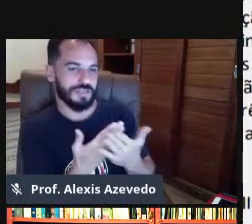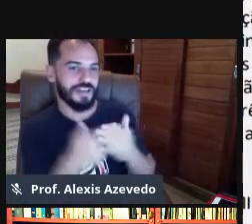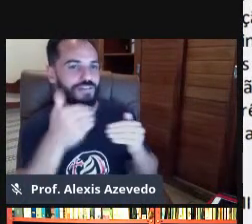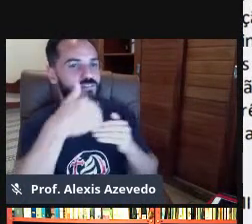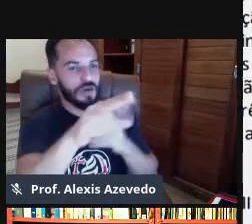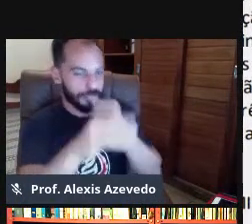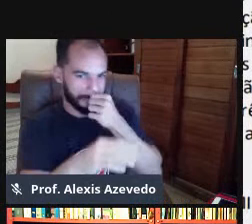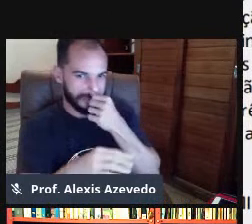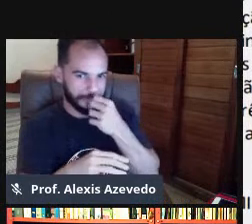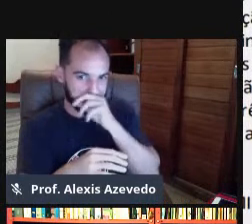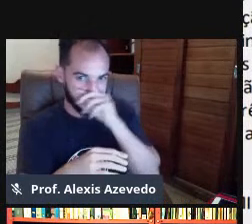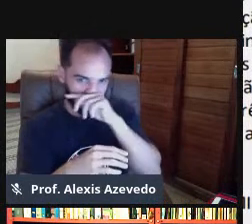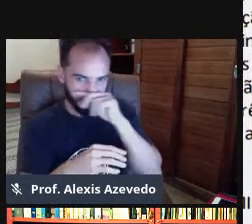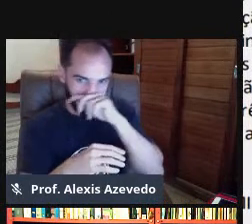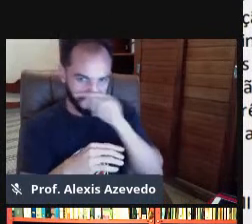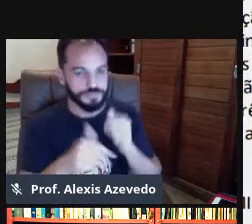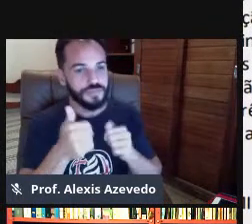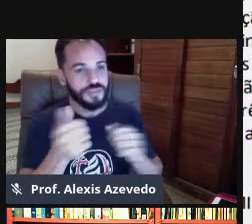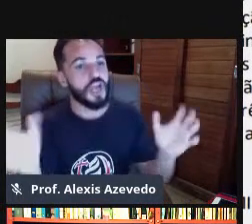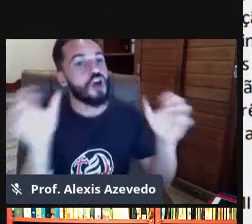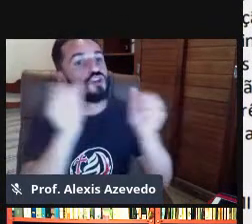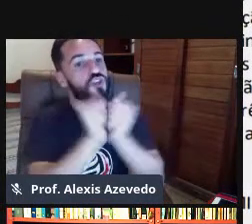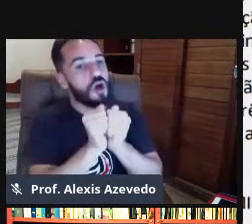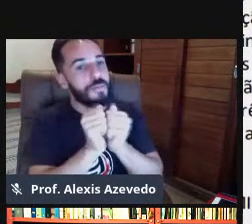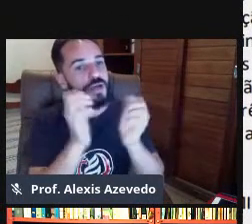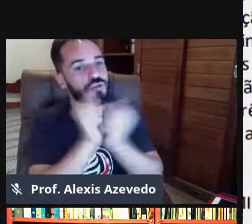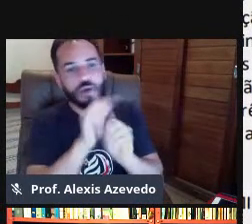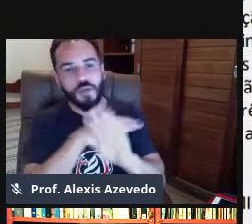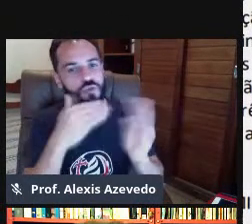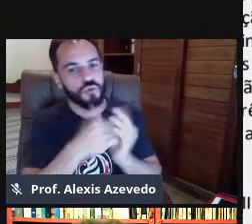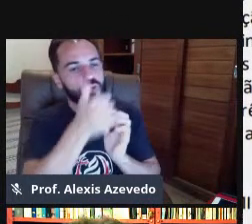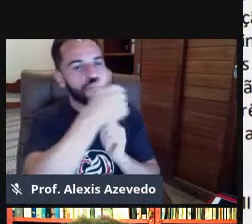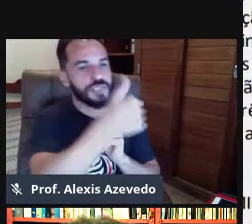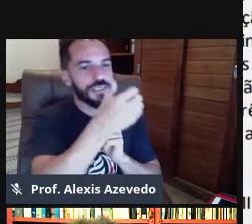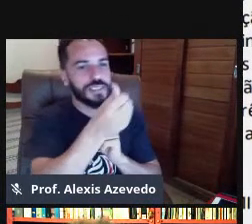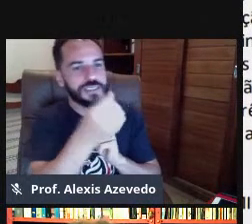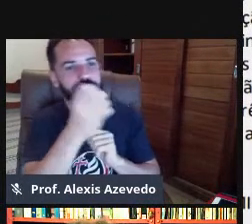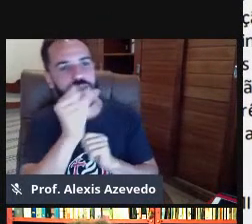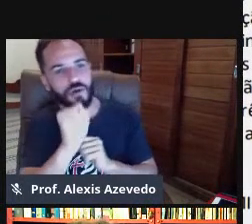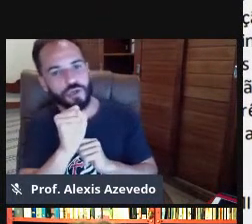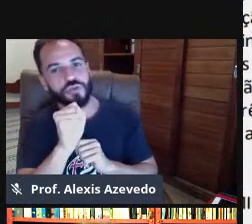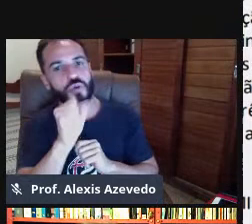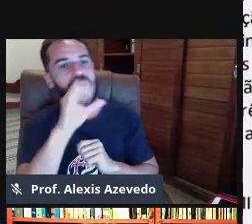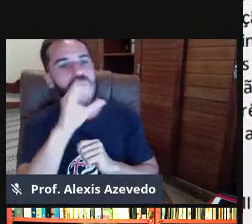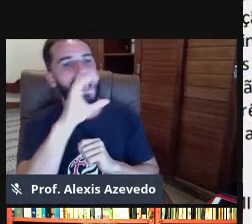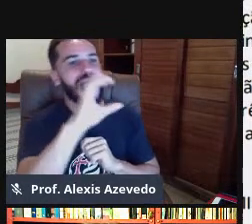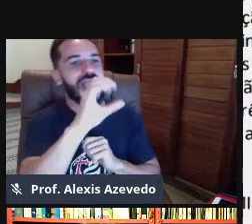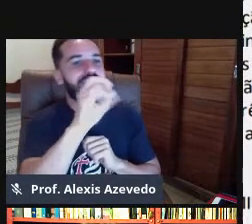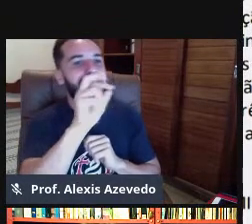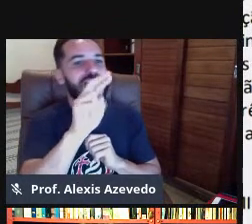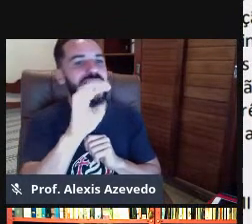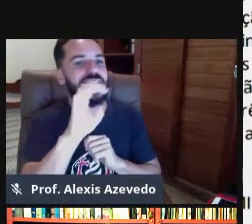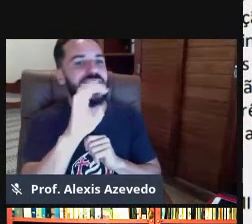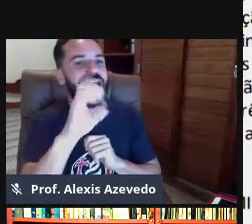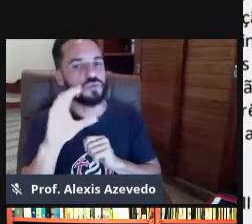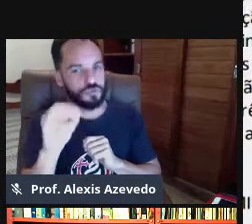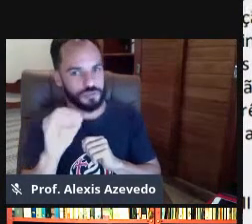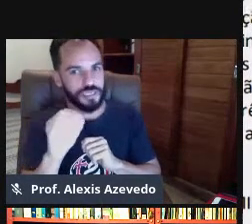e isso dá um total de 168 créditos. Né? Então, essa é a estrutura na divisão